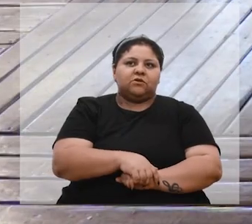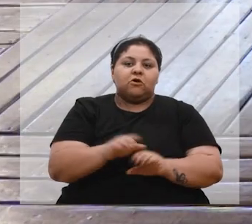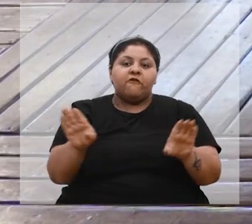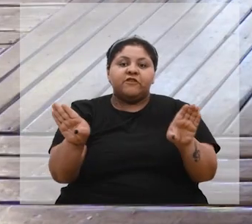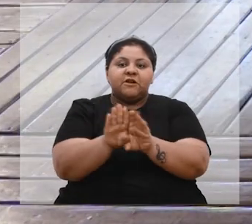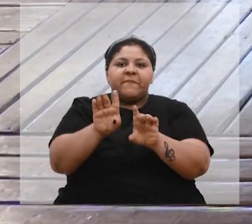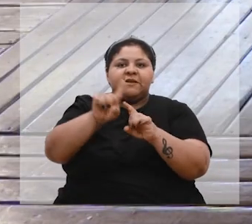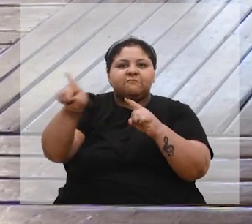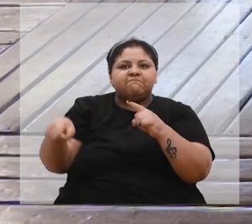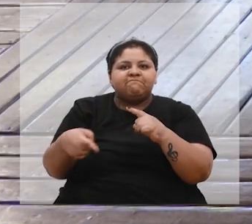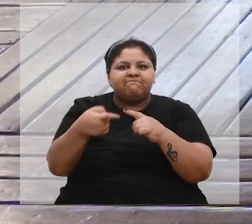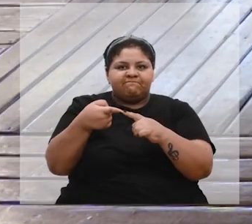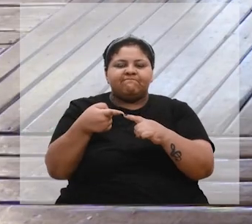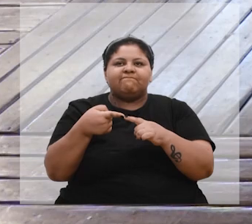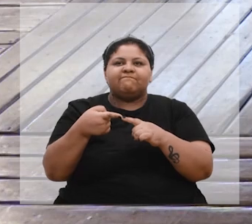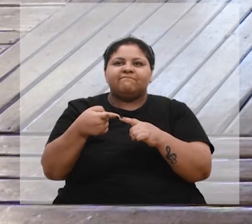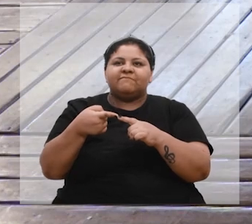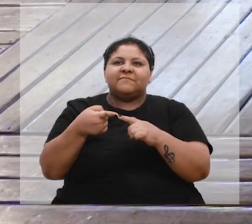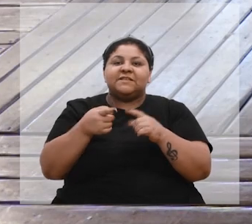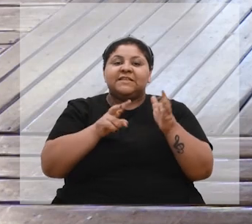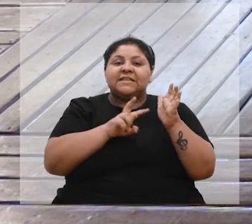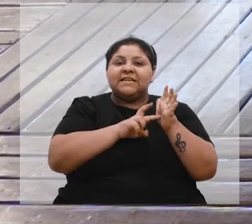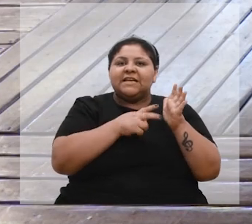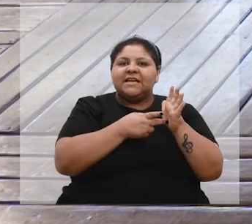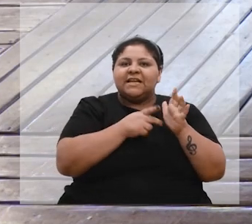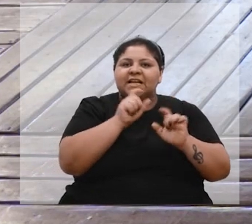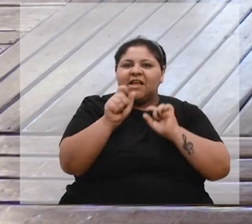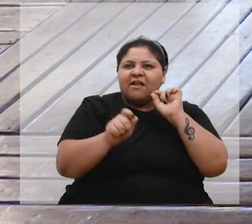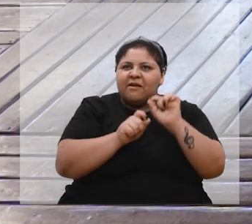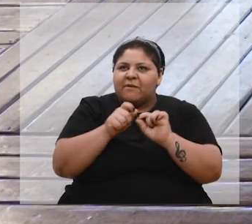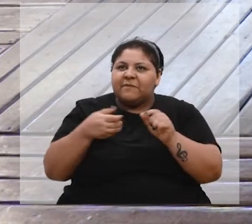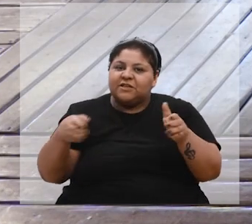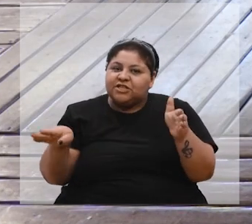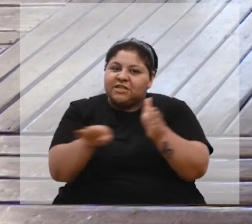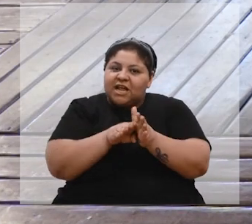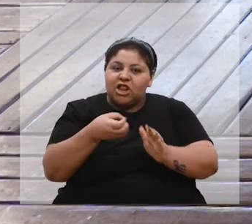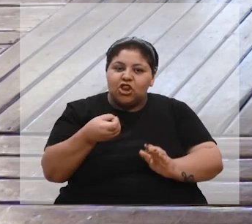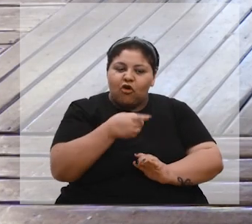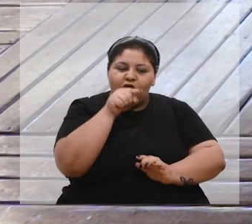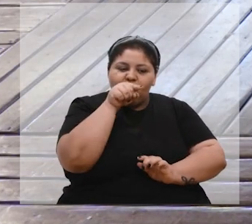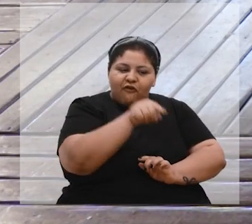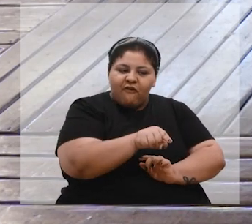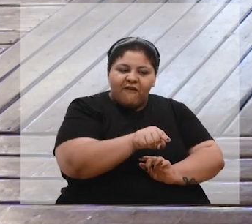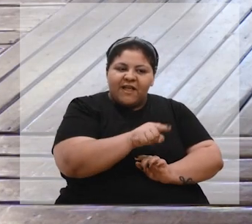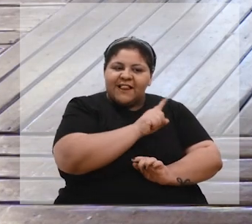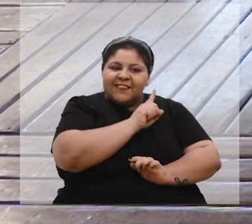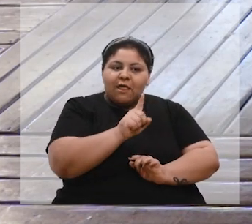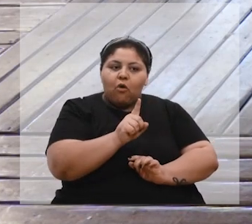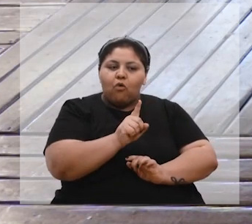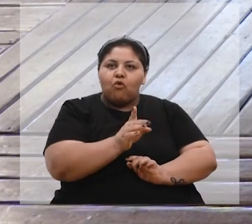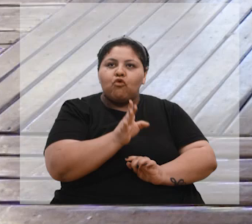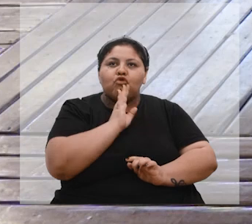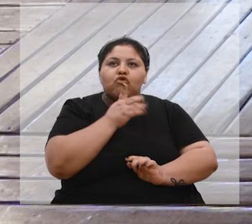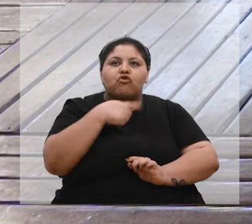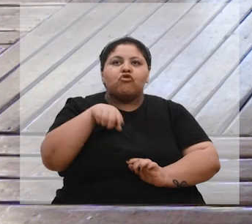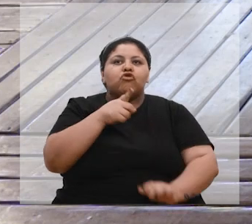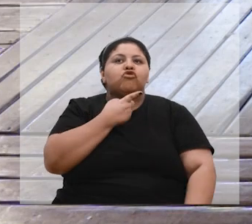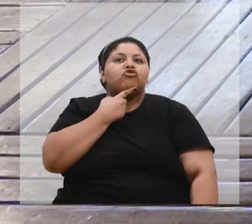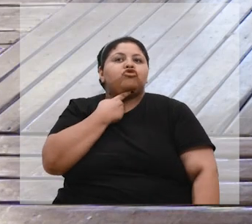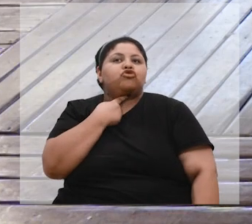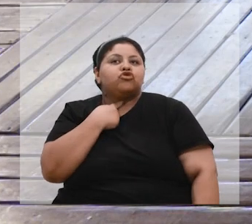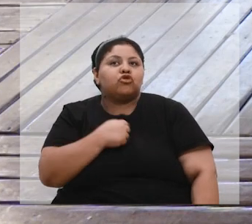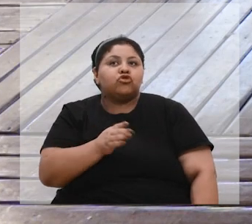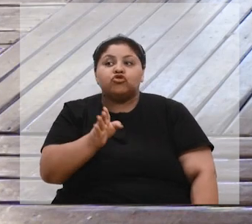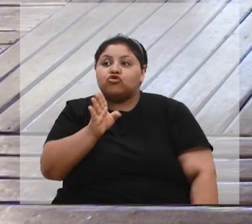E fechamentos de ciclo são sinônimo de que alguma coisa vai chegar. E essa coisa que vai chegar, ela é